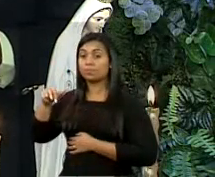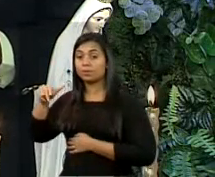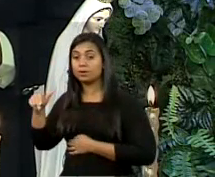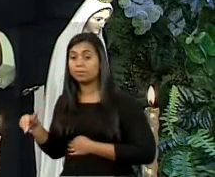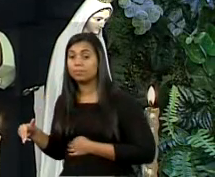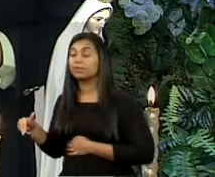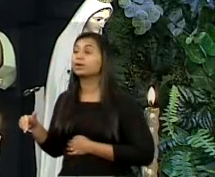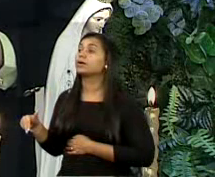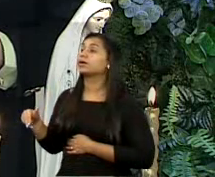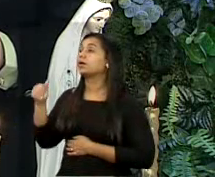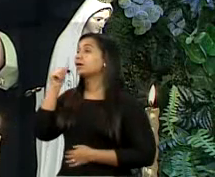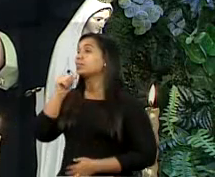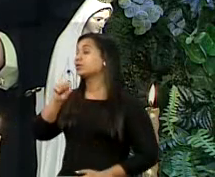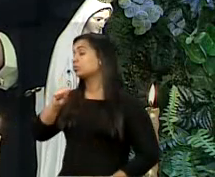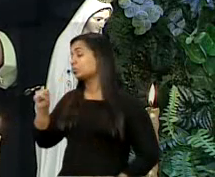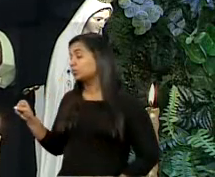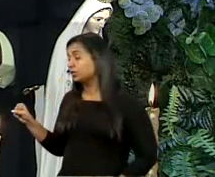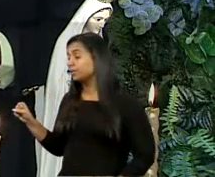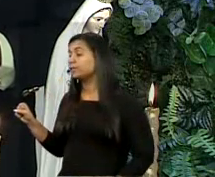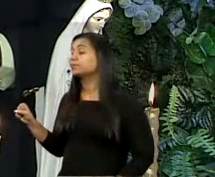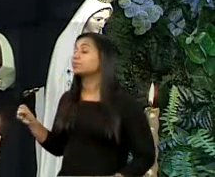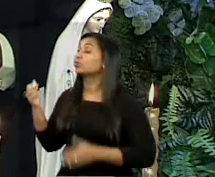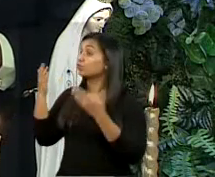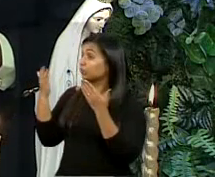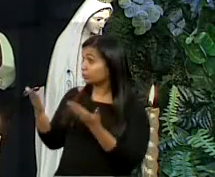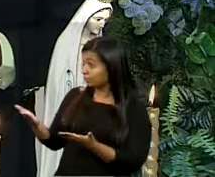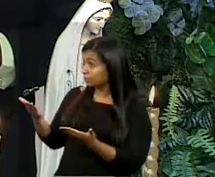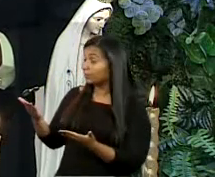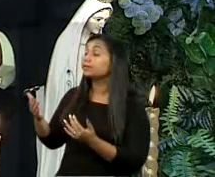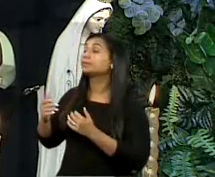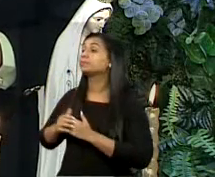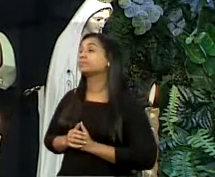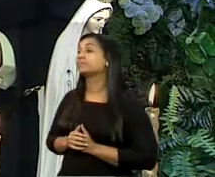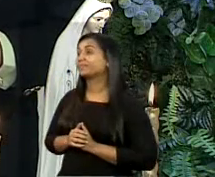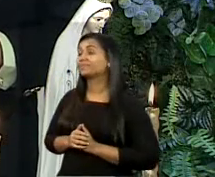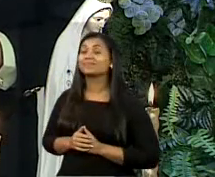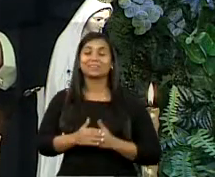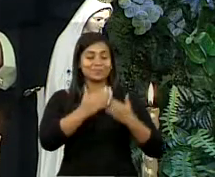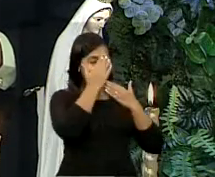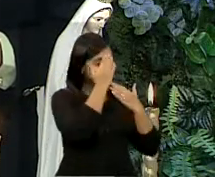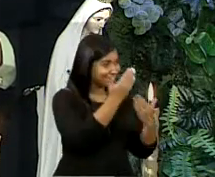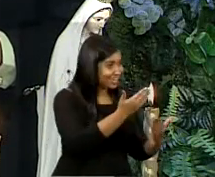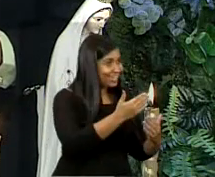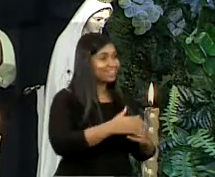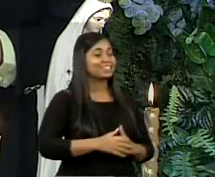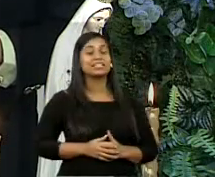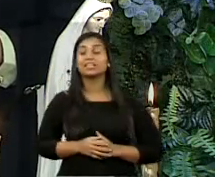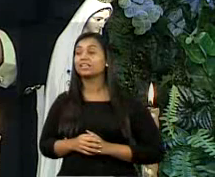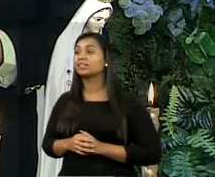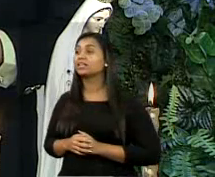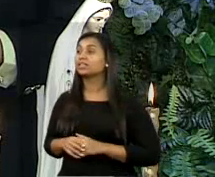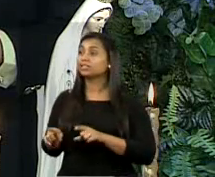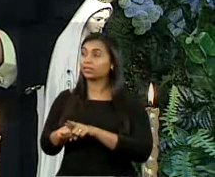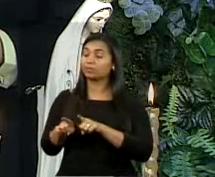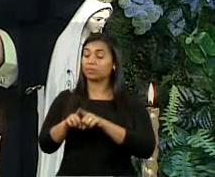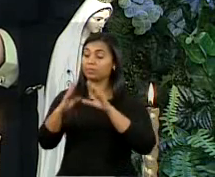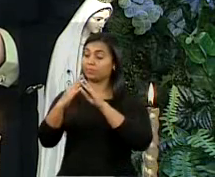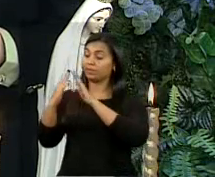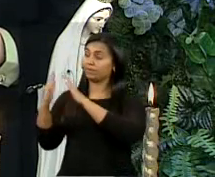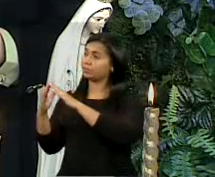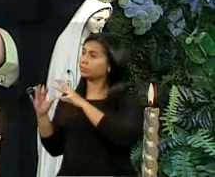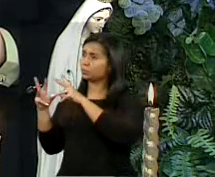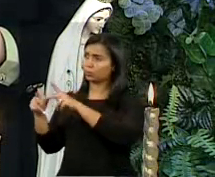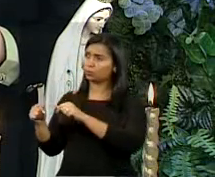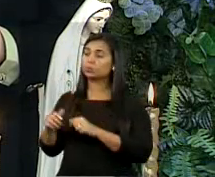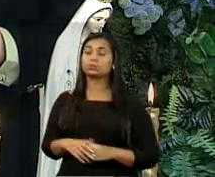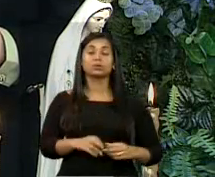Salvador, minha sobrinha, minha irmã Lúcia, por Sim. você. Obrigado, meu anjo. Toda a minha vizinhança aqui, viu,